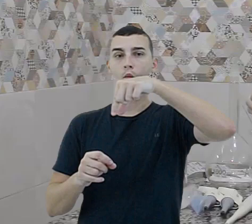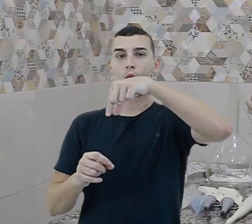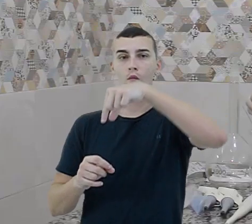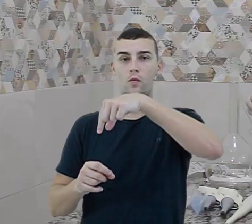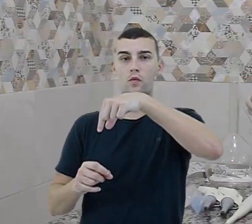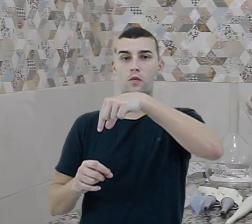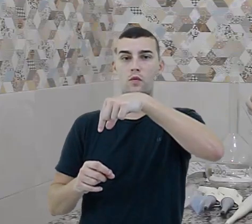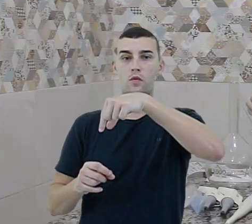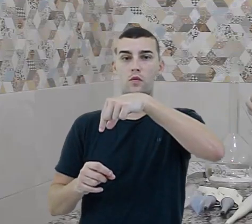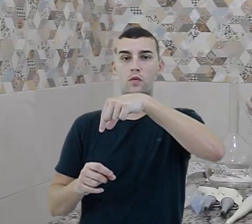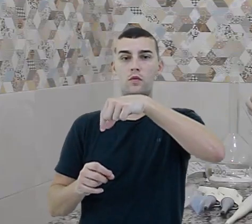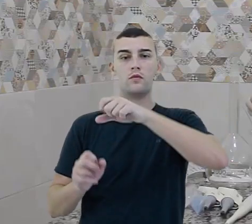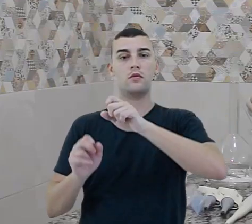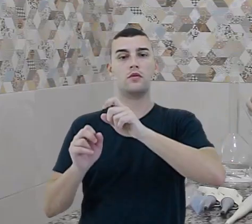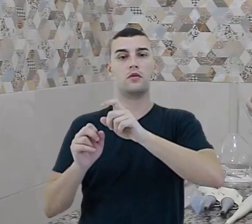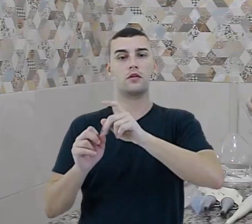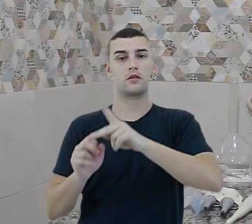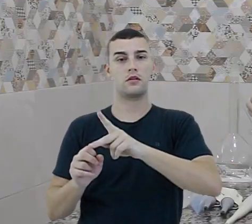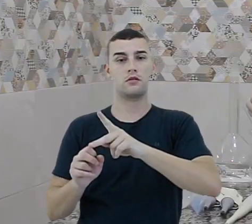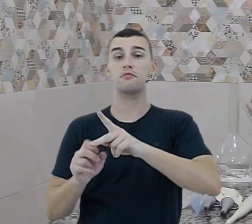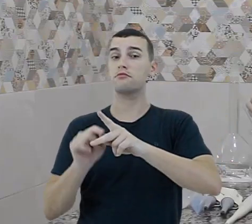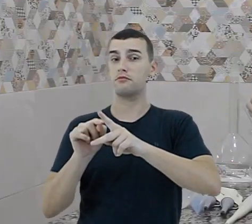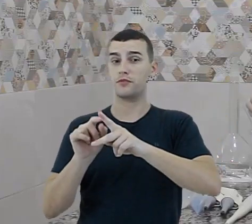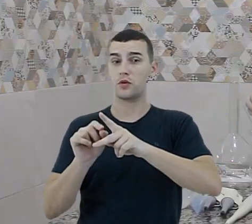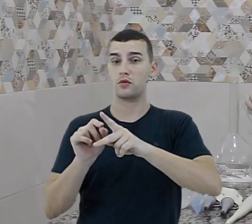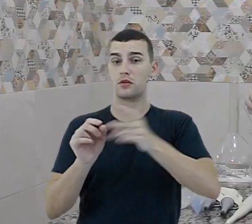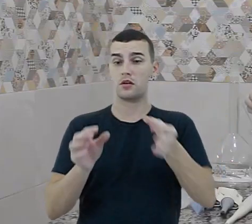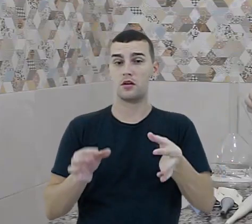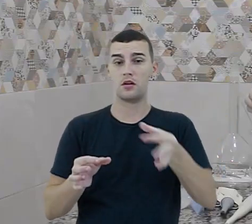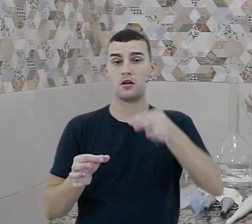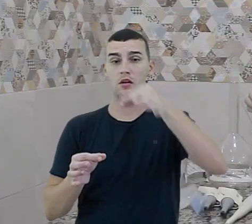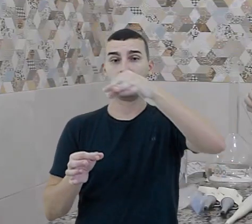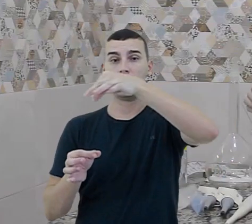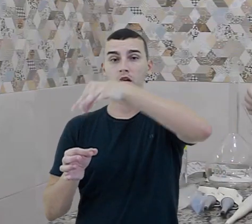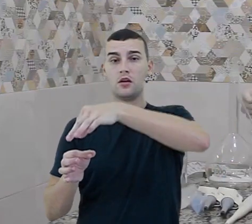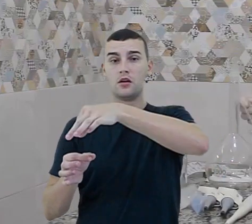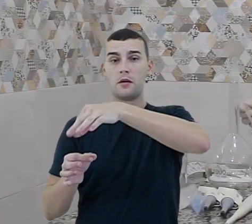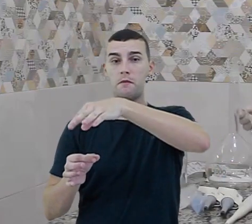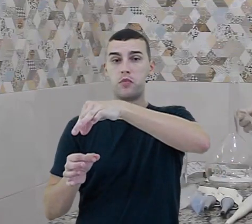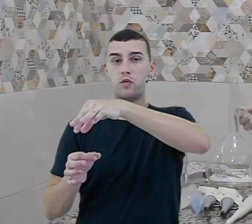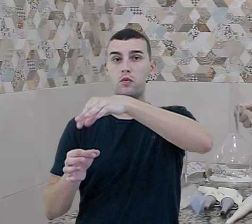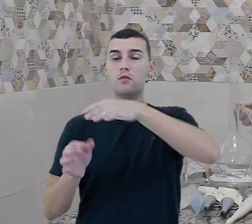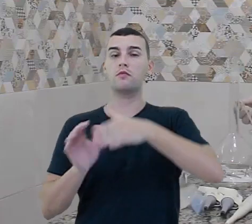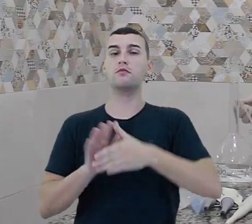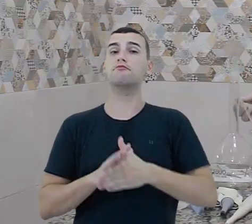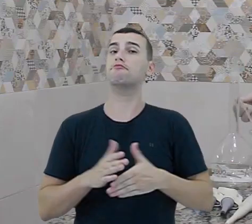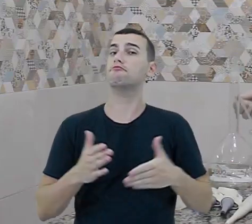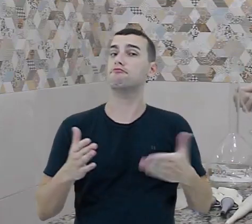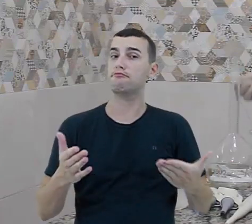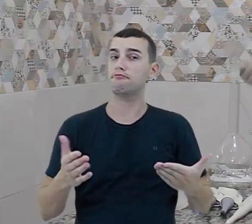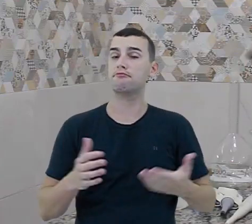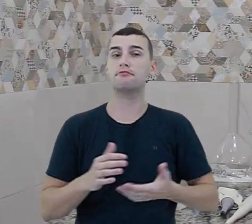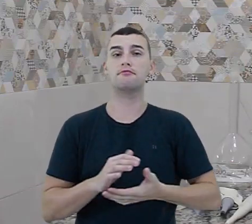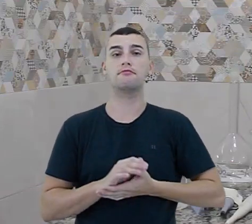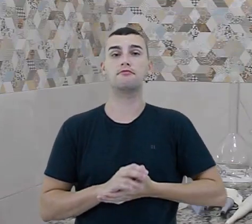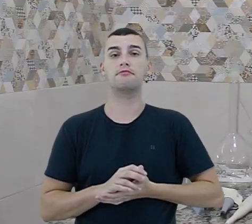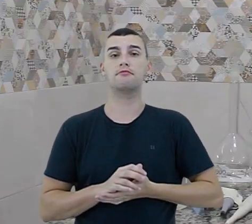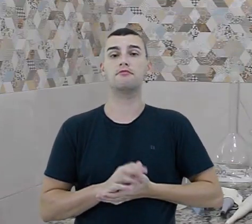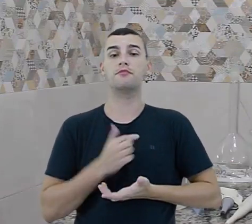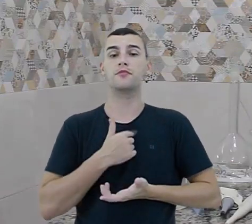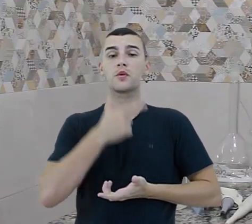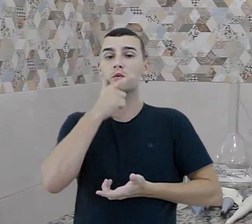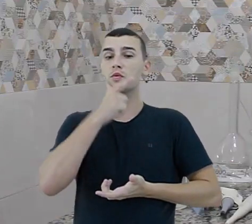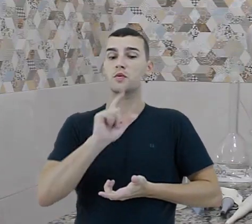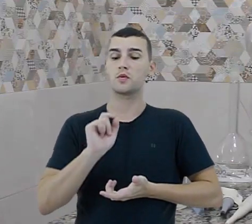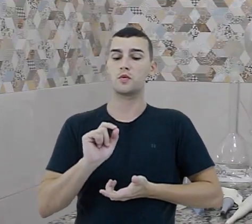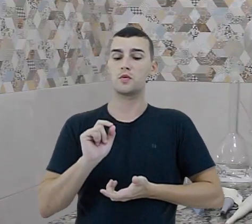aí solto, relaxo agora essa compressão e com a pipeta dentro do líquido ela suga o líquido. E aí eu venho aqui,